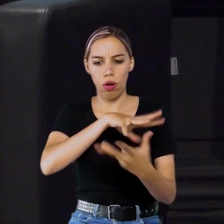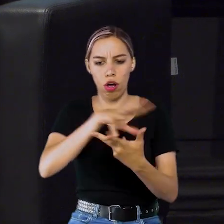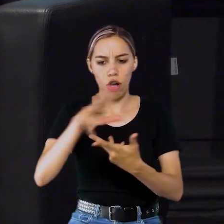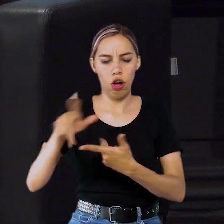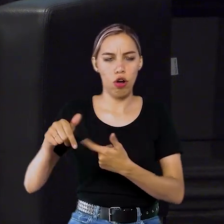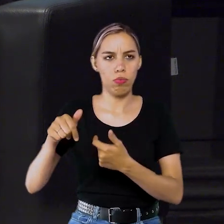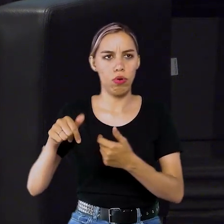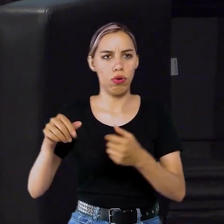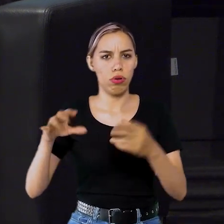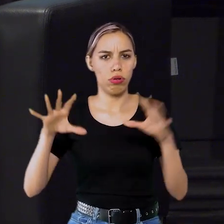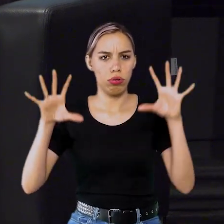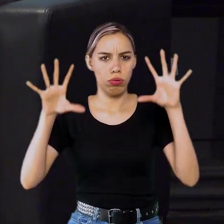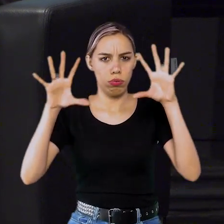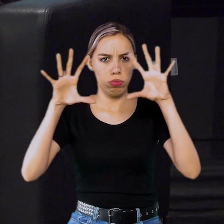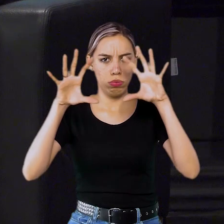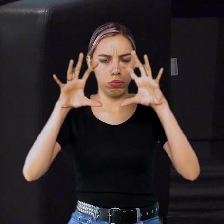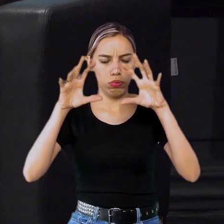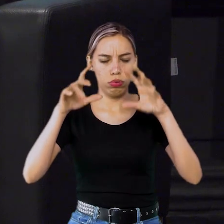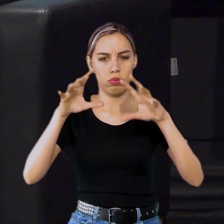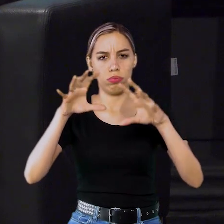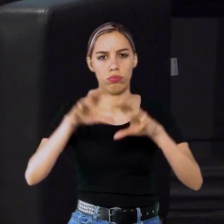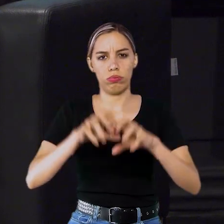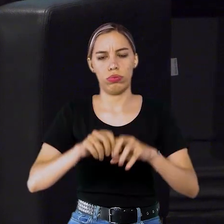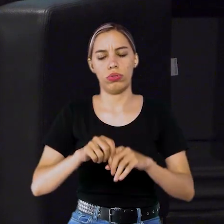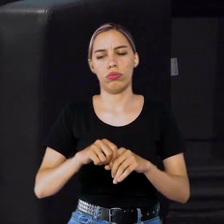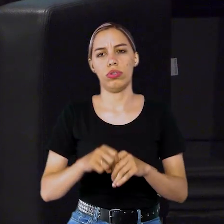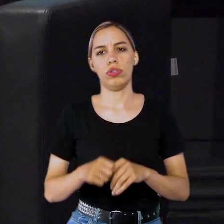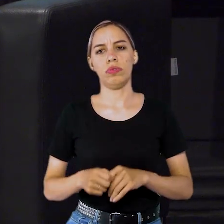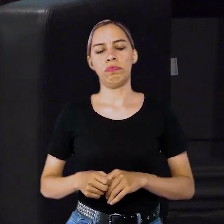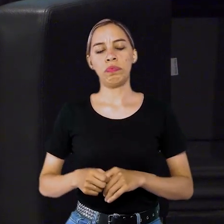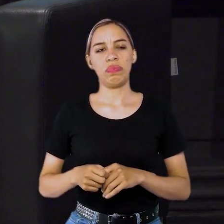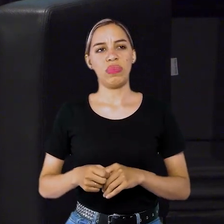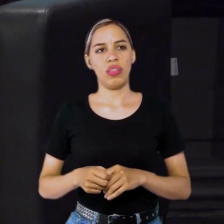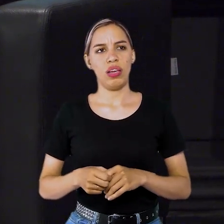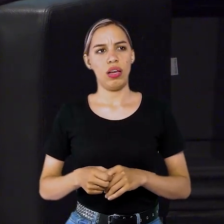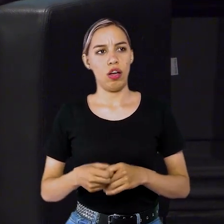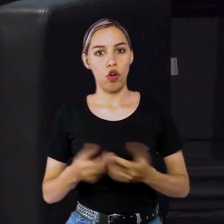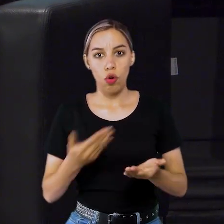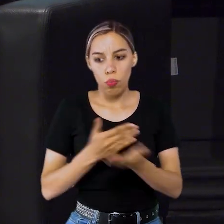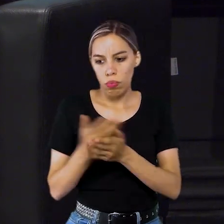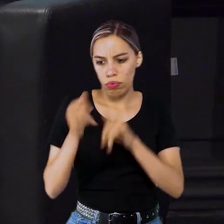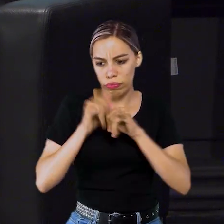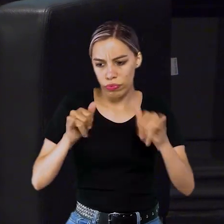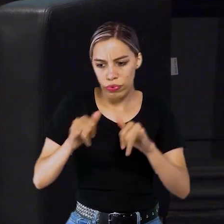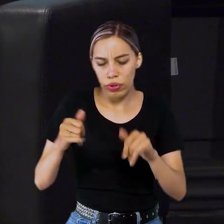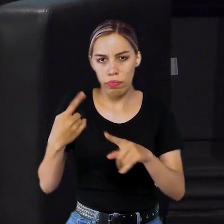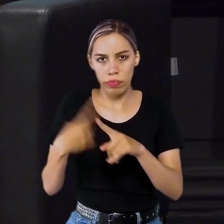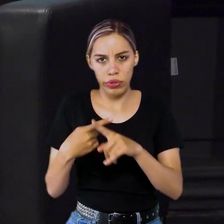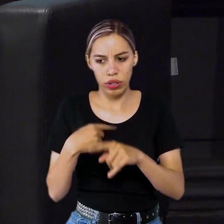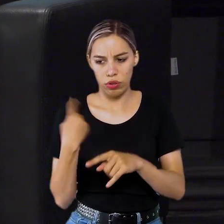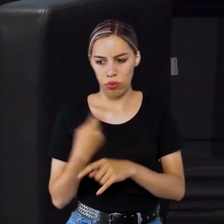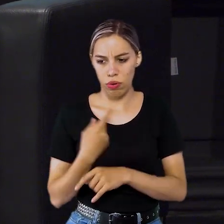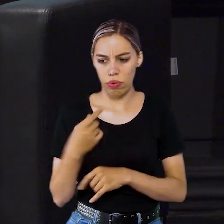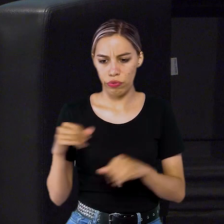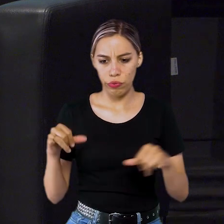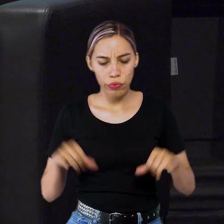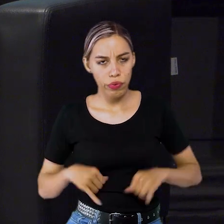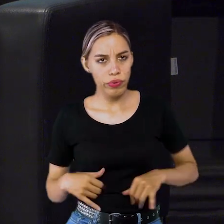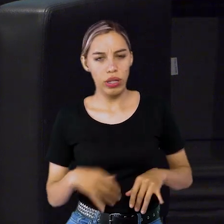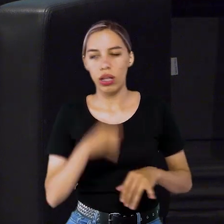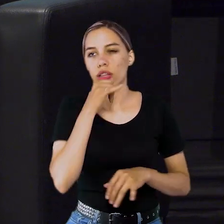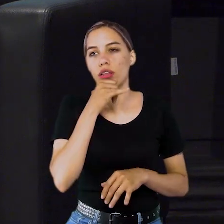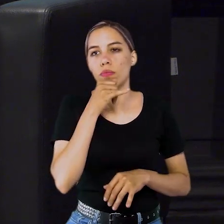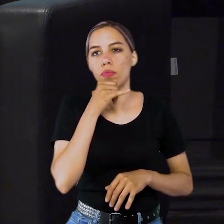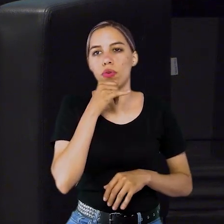a falar dos povos indígenas, porque hoje o mundo está sofrendo as consequências disso. Hoje nós estamos sofrendo as consequências disso, né? Olha o Rio Grande